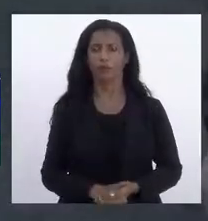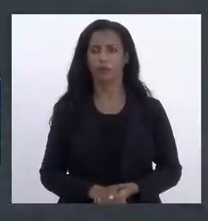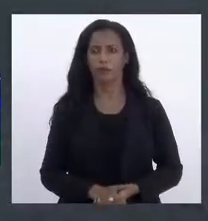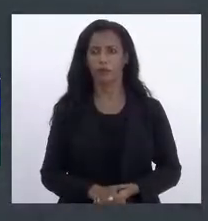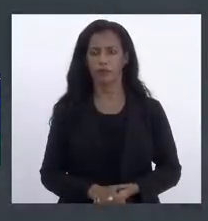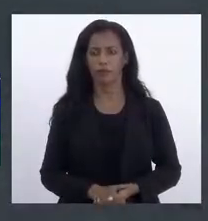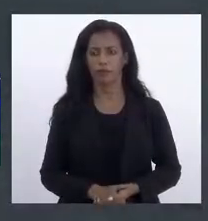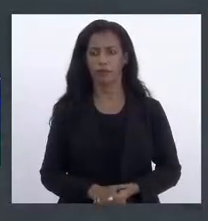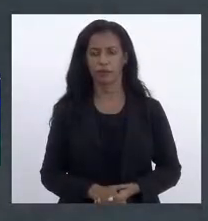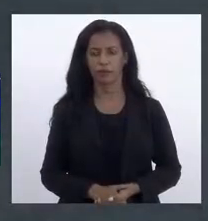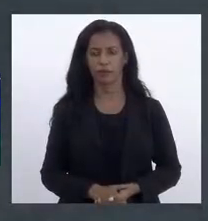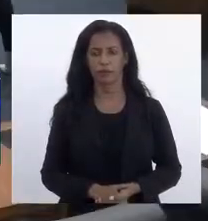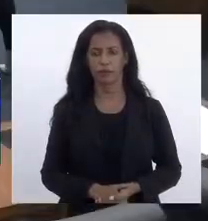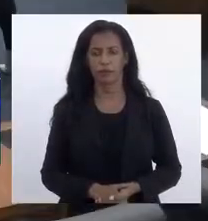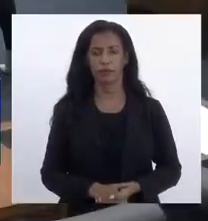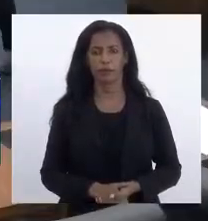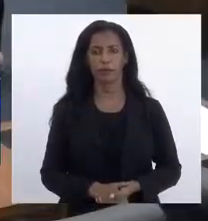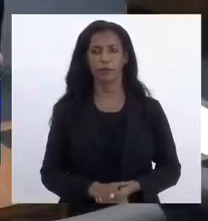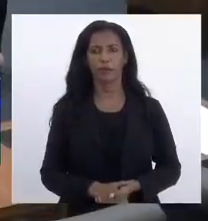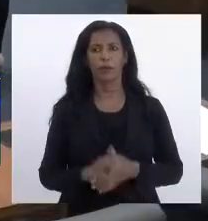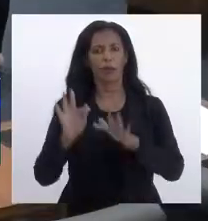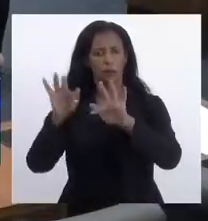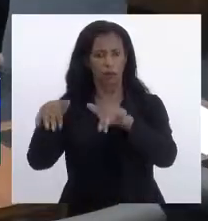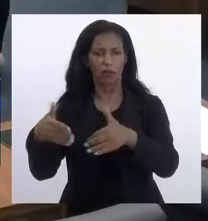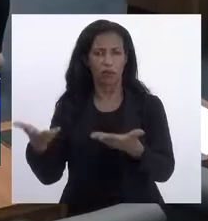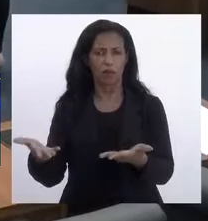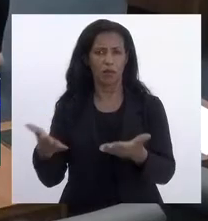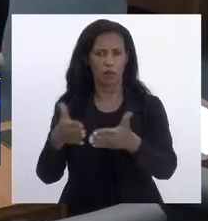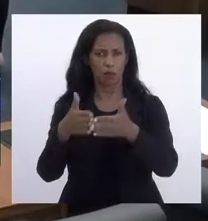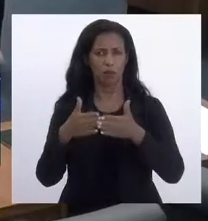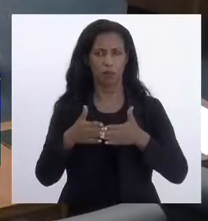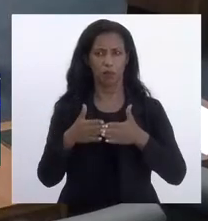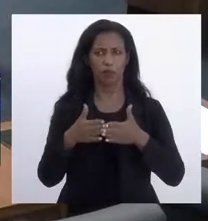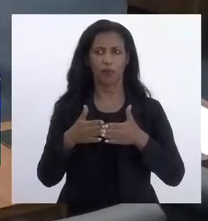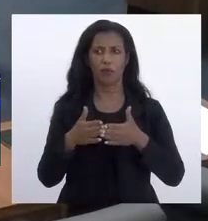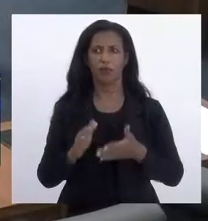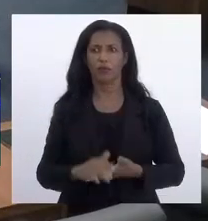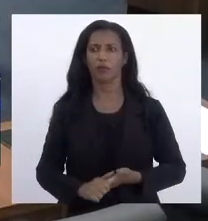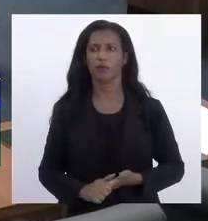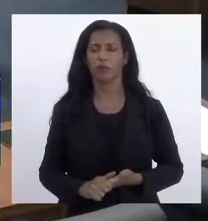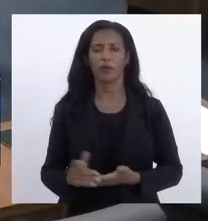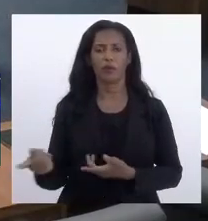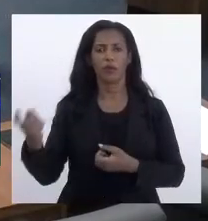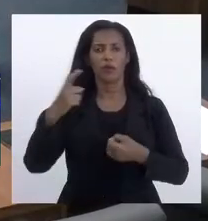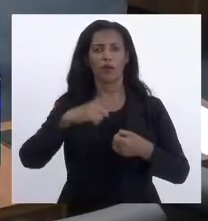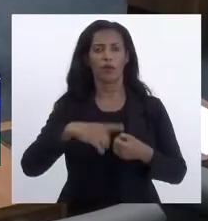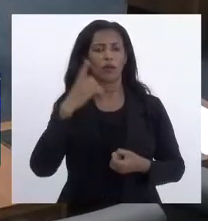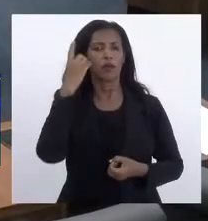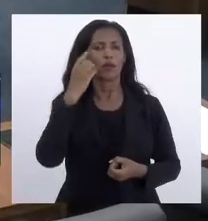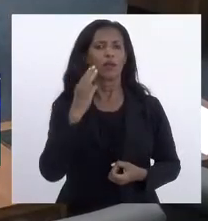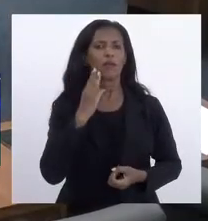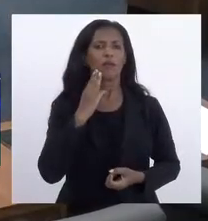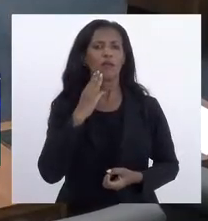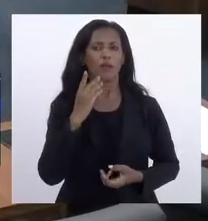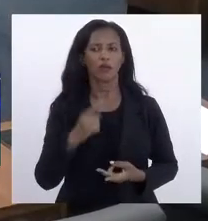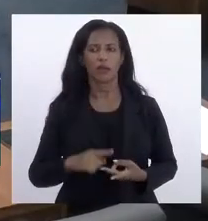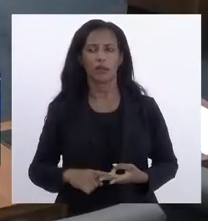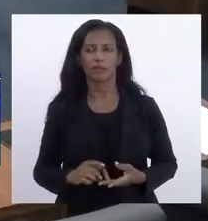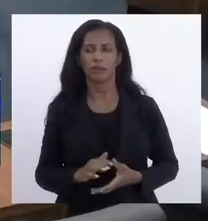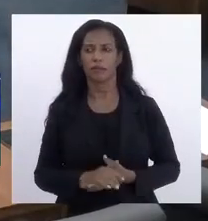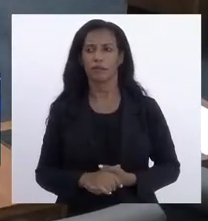não cabe a parte. Termina, por favor, a questão de ordem, Vossa Excelência. Vou conceder ao deputado Valdec, vou conceder à enfermeira e à